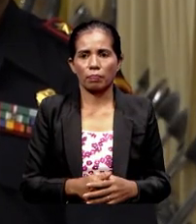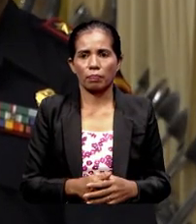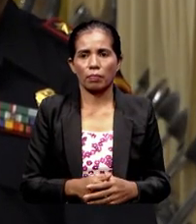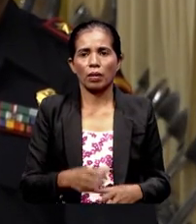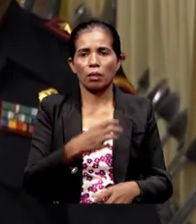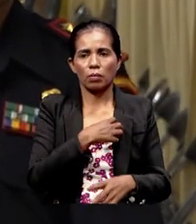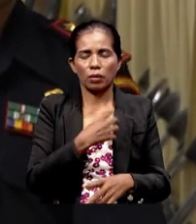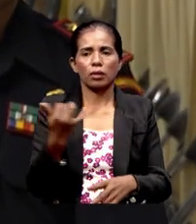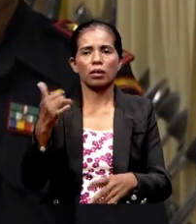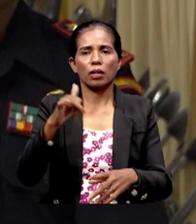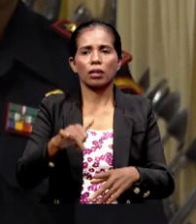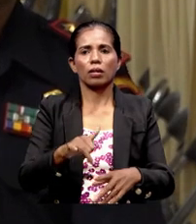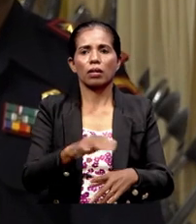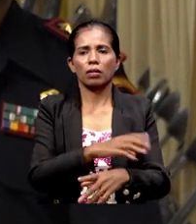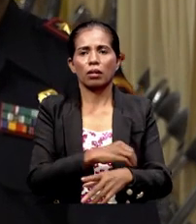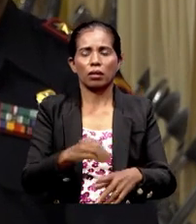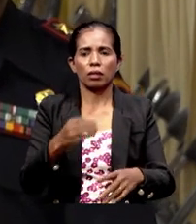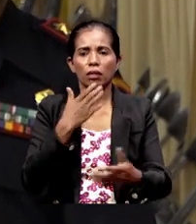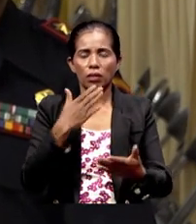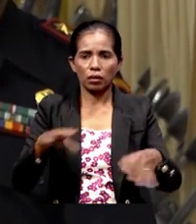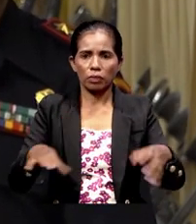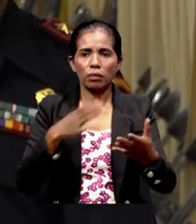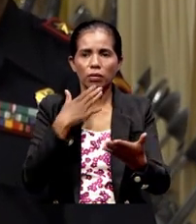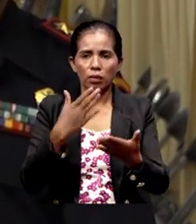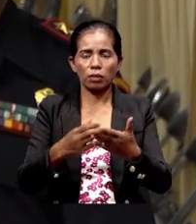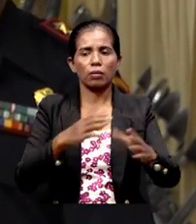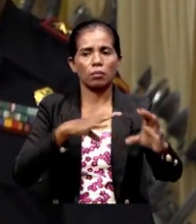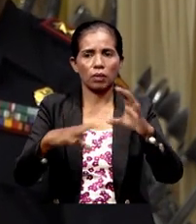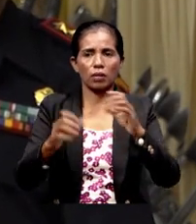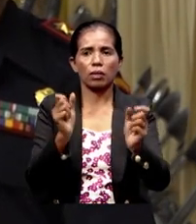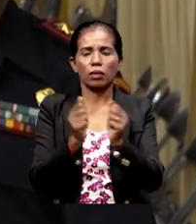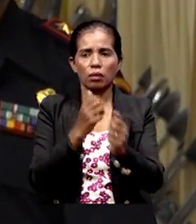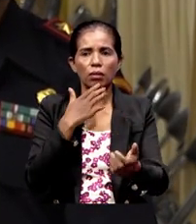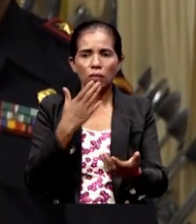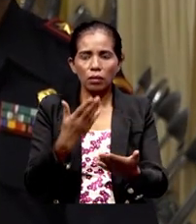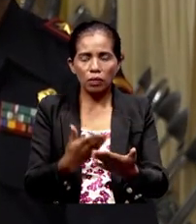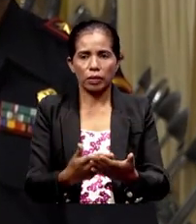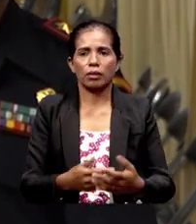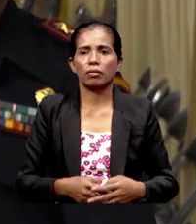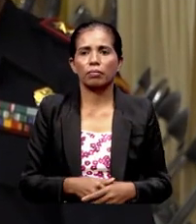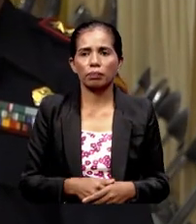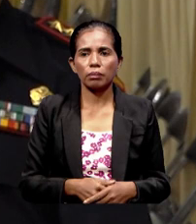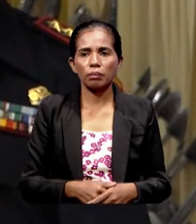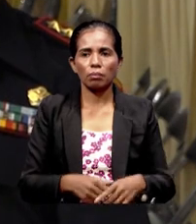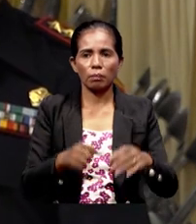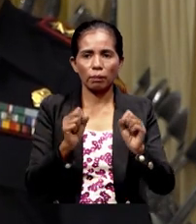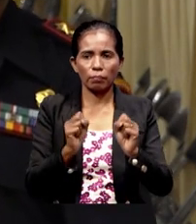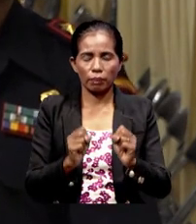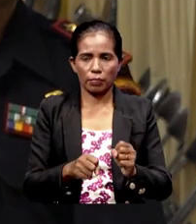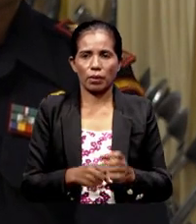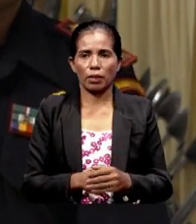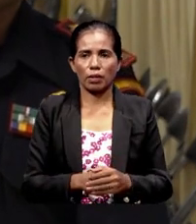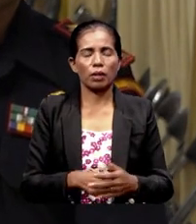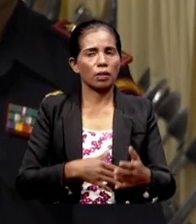polícia nem intervenção será né intervenção nem bem que comunicativo persuasivo a tu né